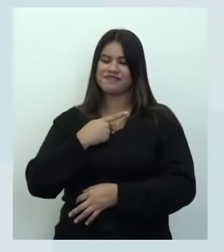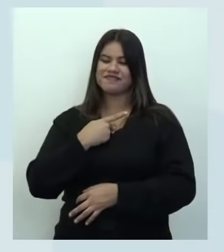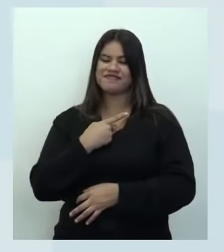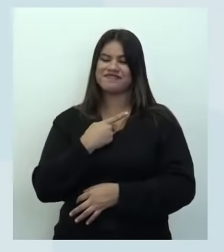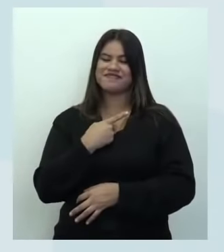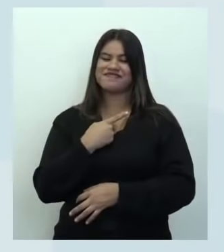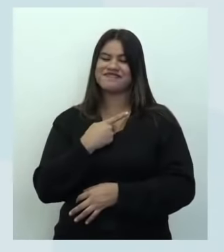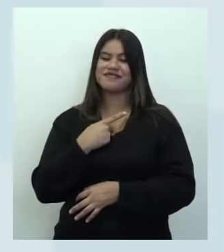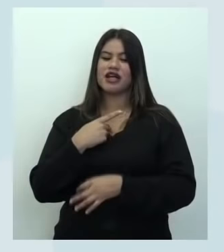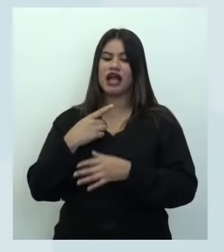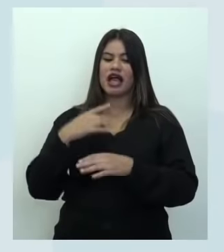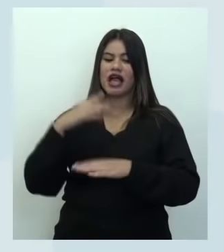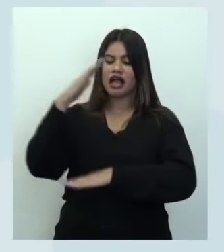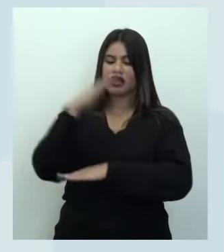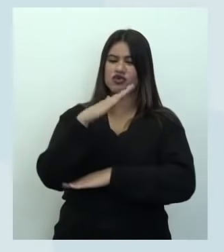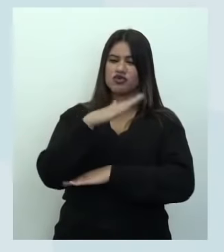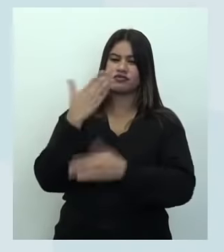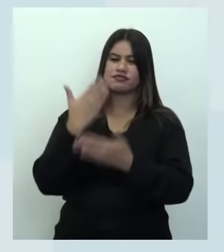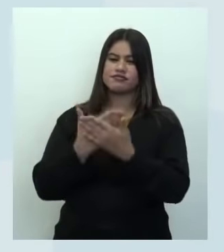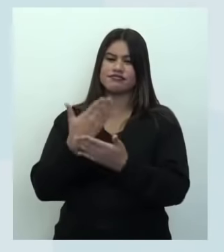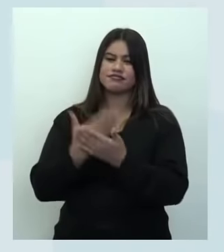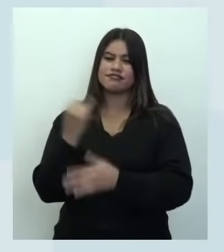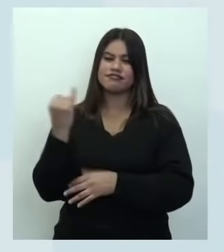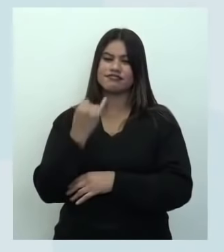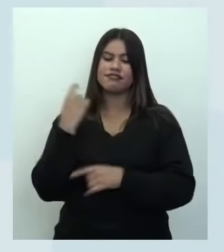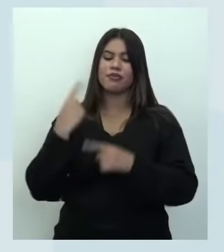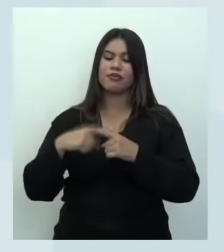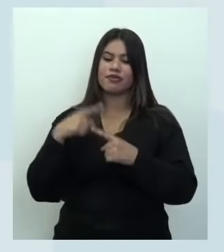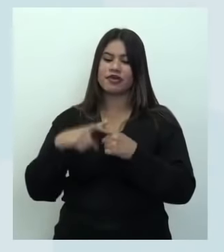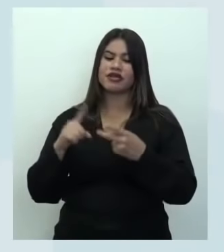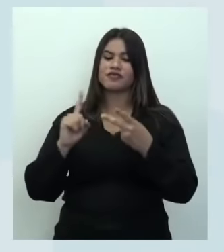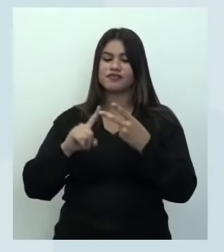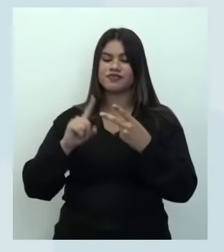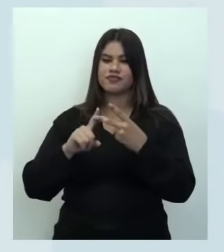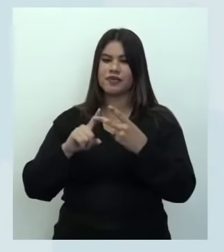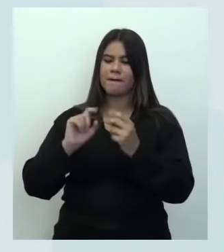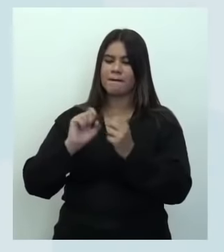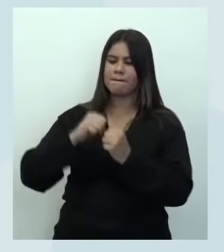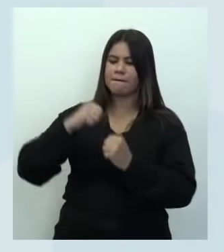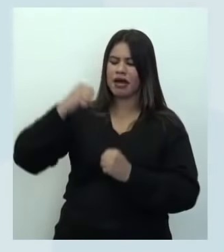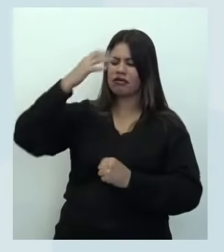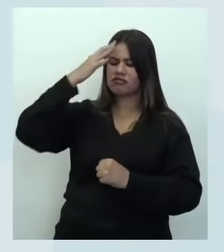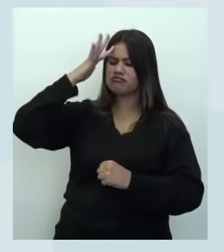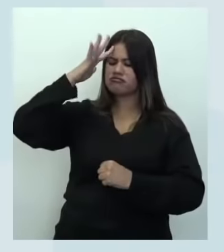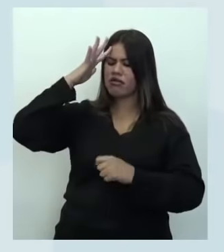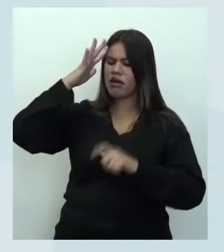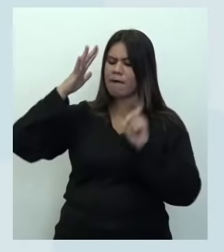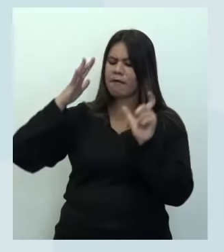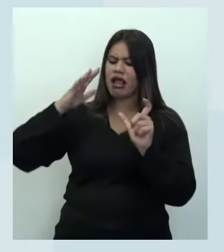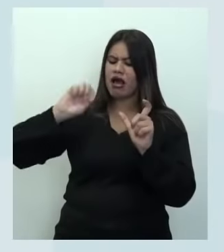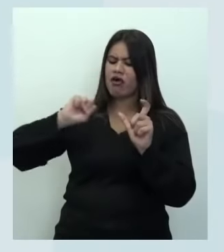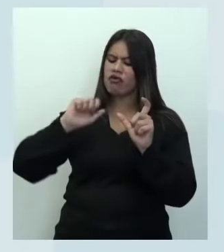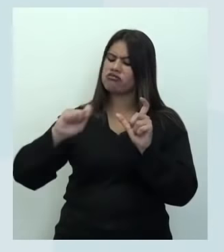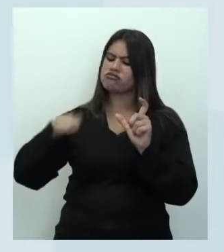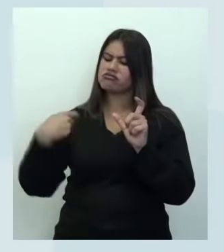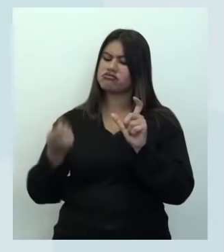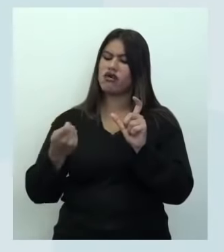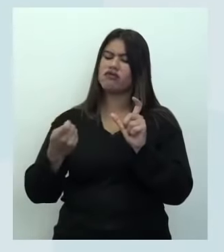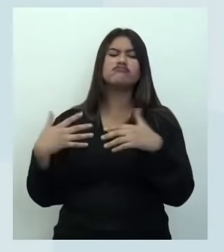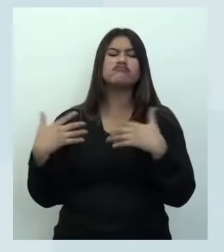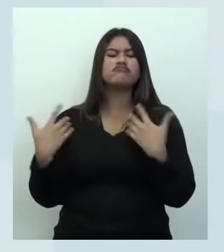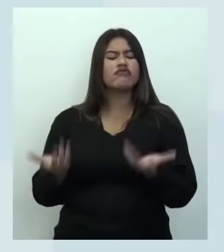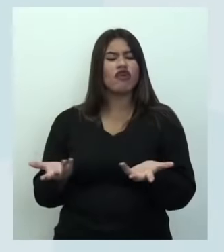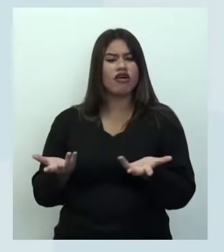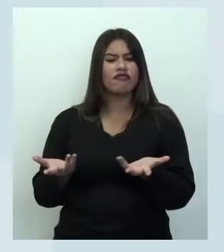estudar cartografia. Segunda questão, quando você pensa em mapas, qual a palavra que vem em sua mente?